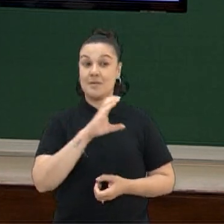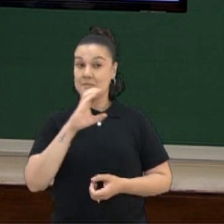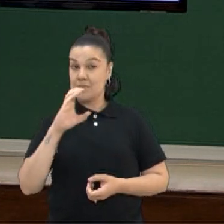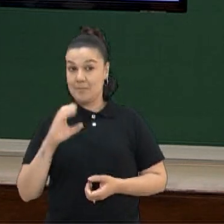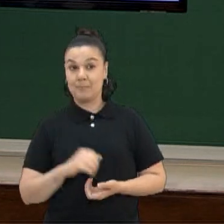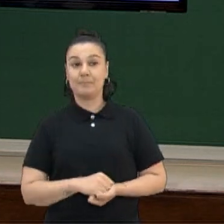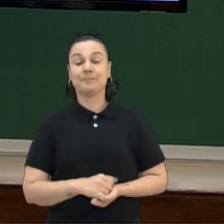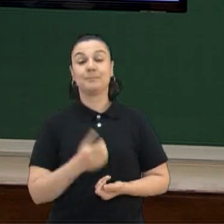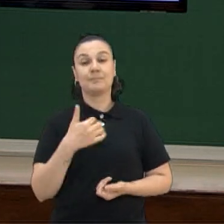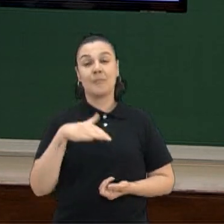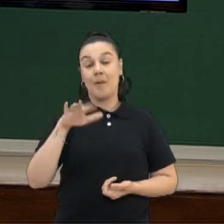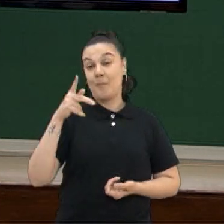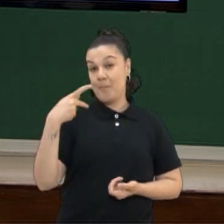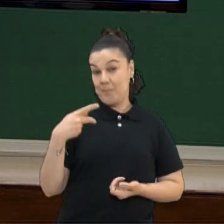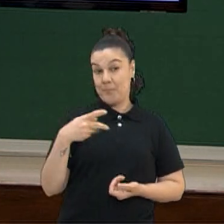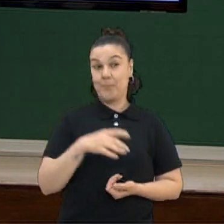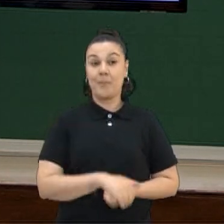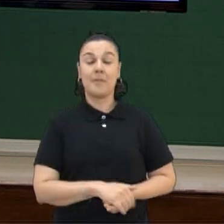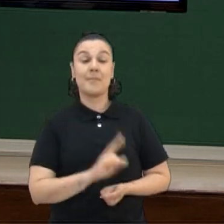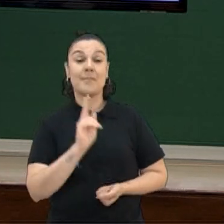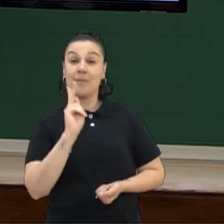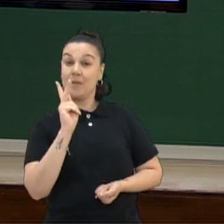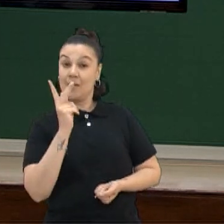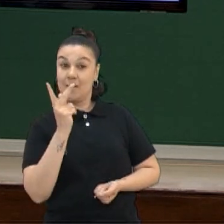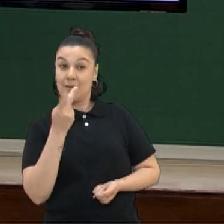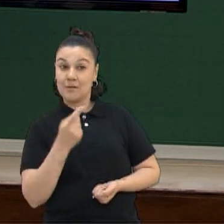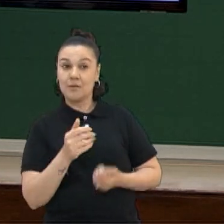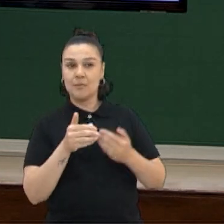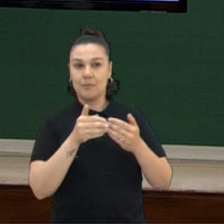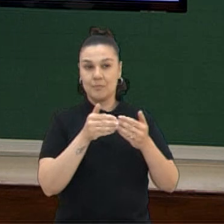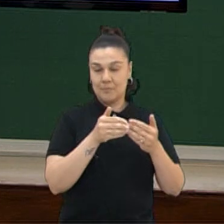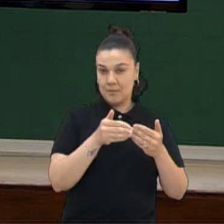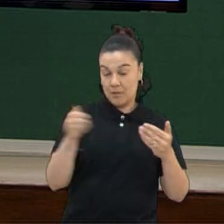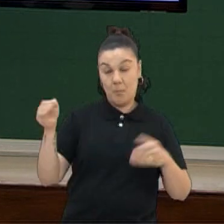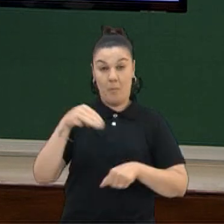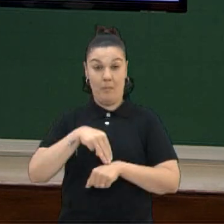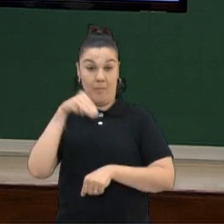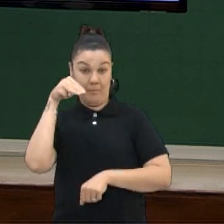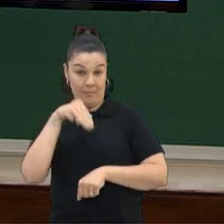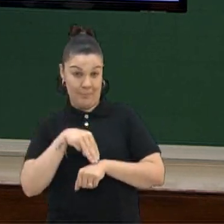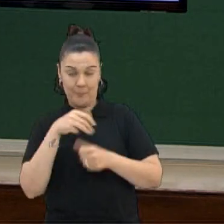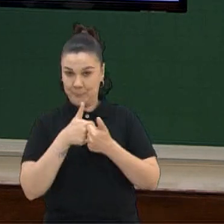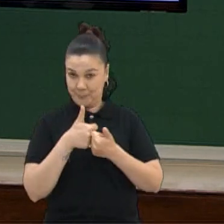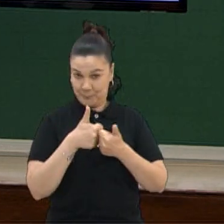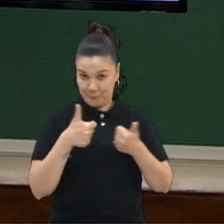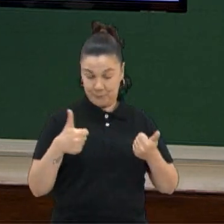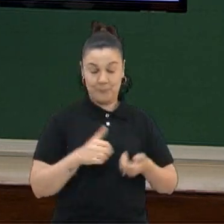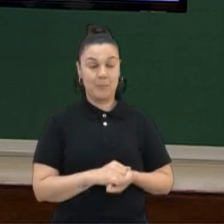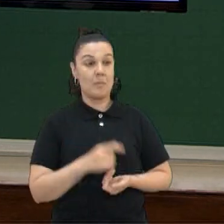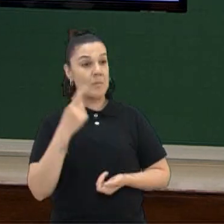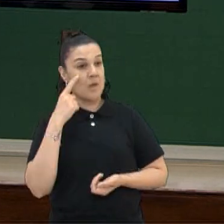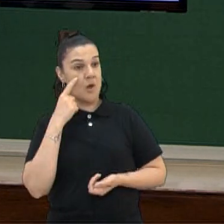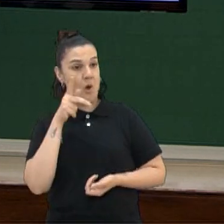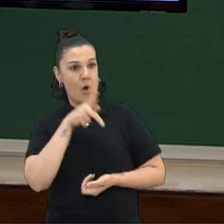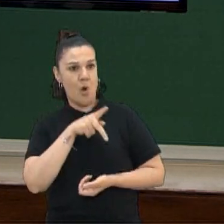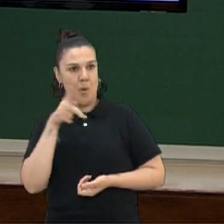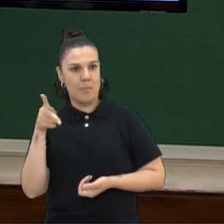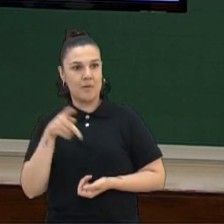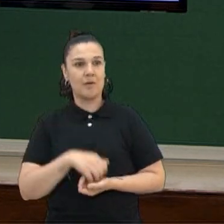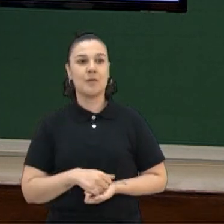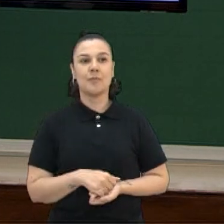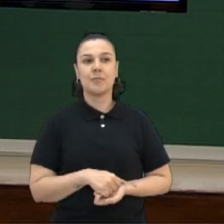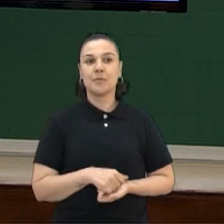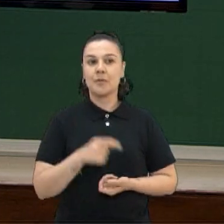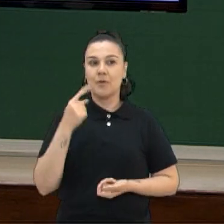carbono, fósforo, hidrogênio e aí vem os metais, né? Veja que o professor, assim, bem